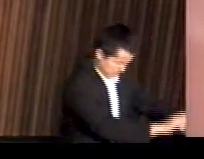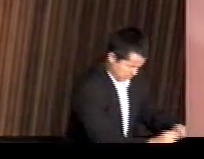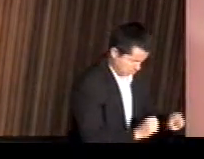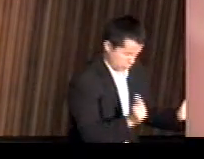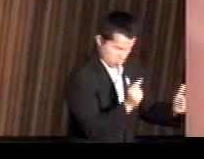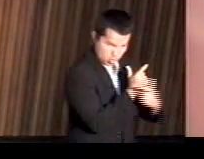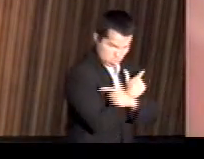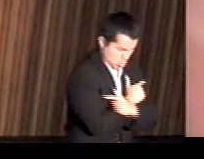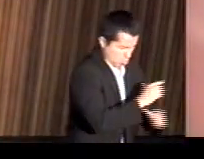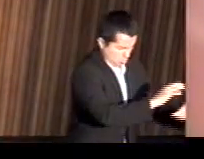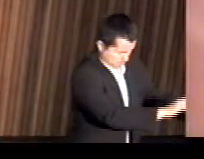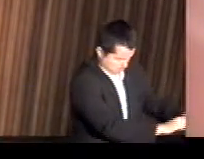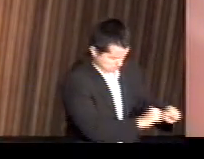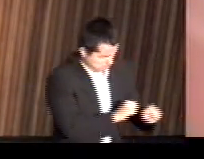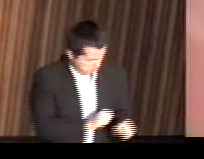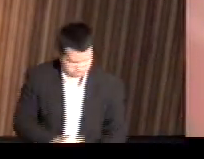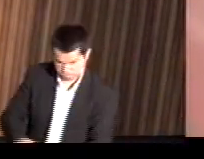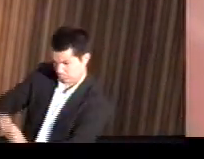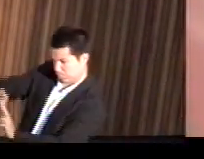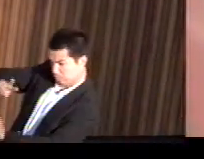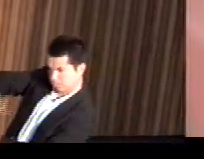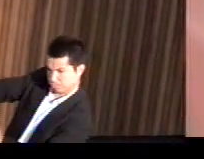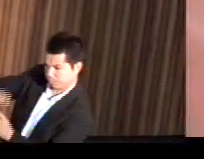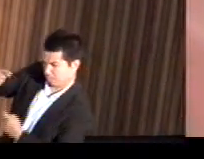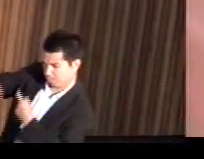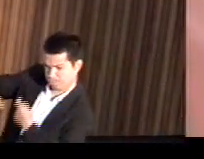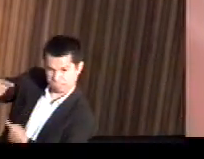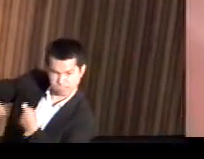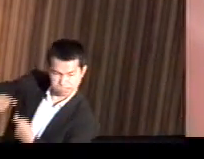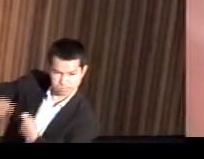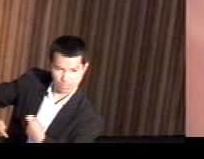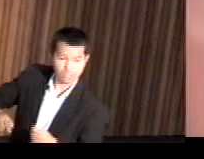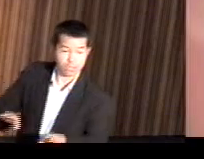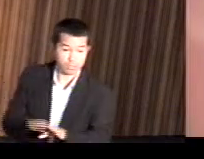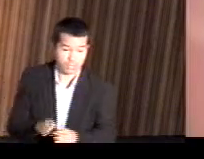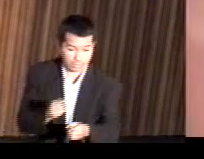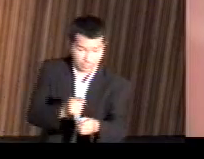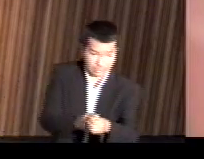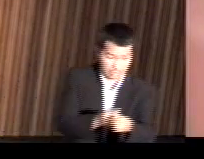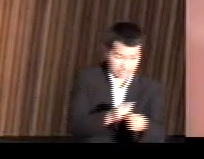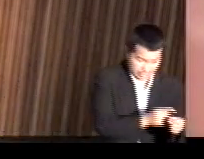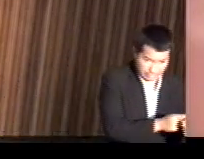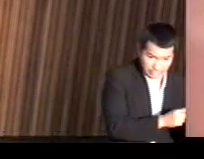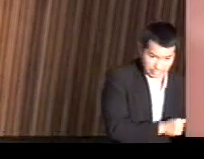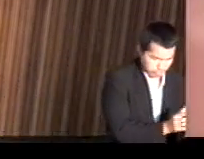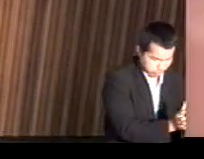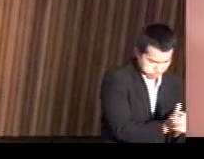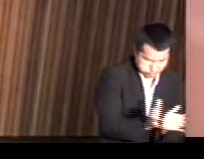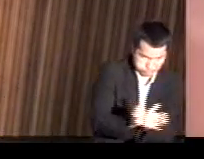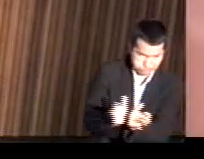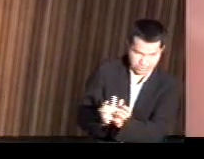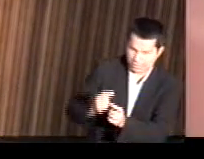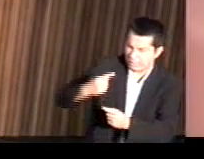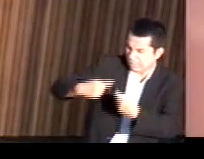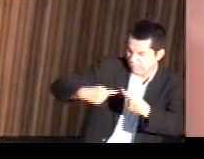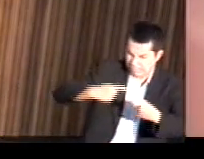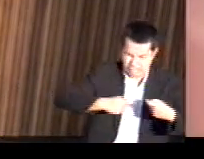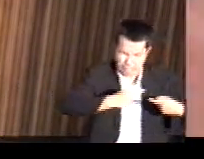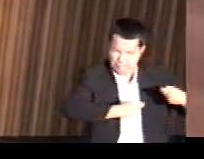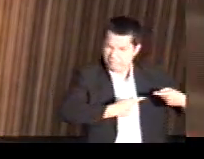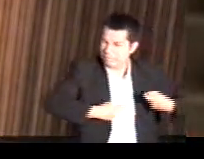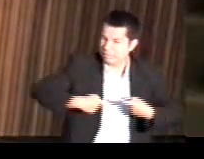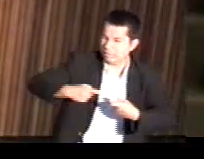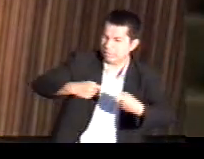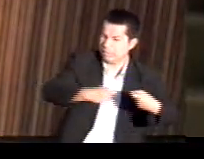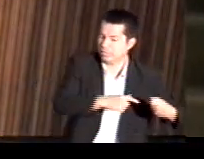tinha entrado numa guerra e mais outra cidade tinha sido também levada presa, os seus reis e tudo mais,